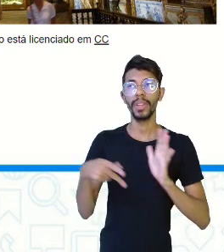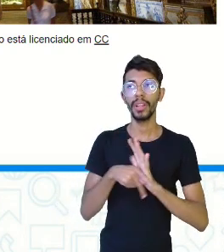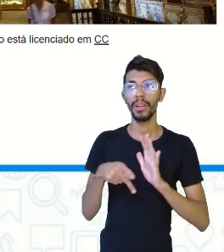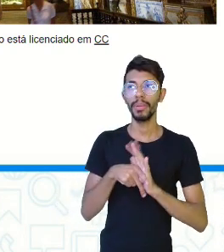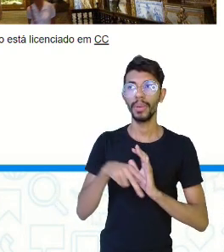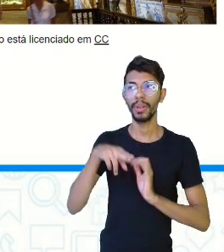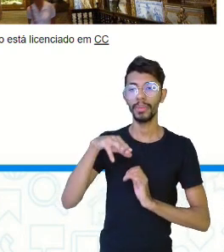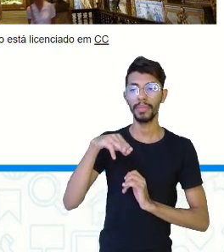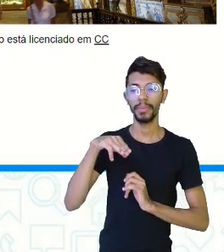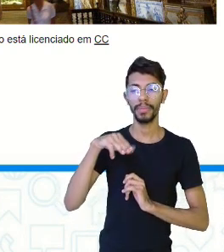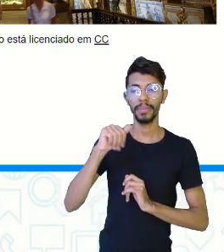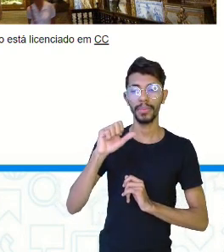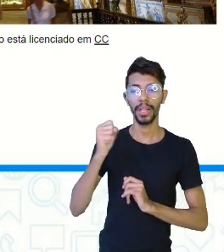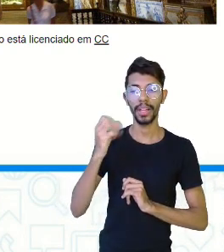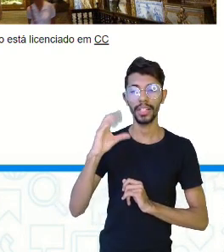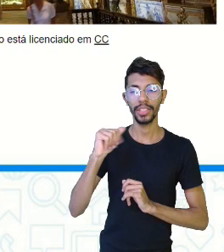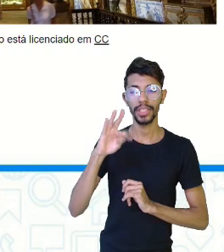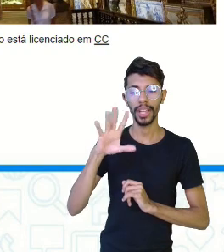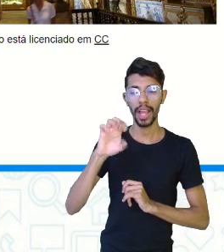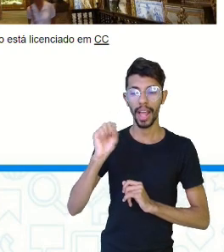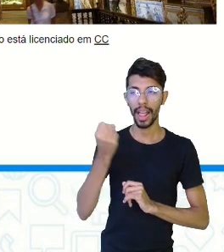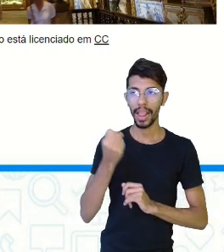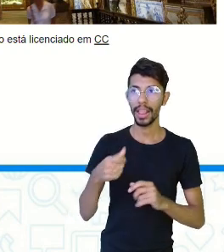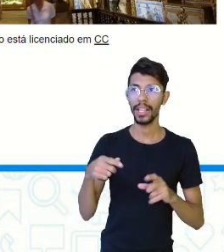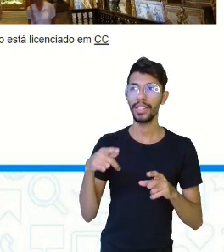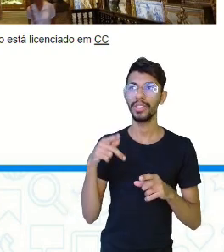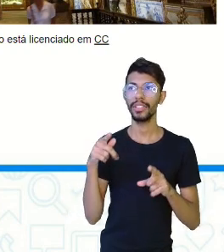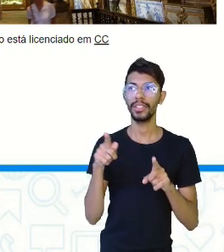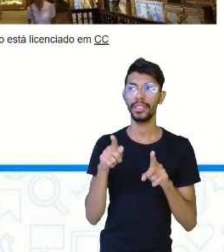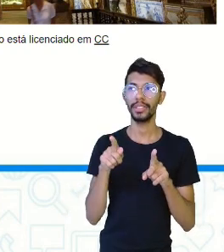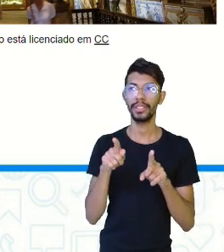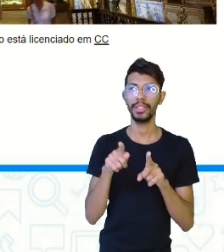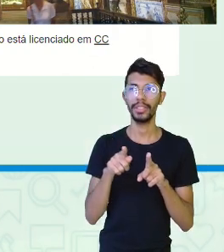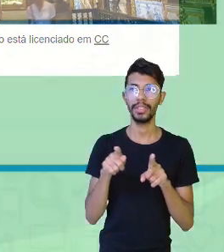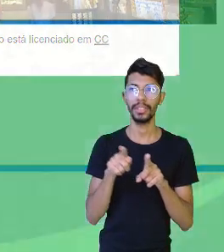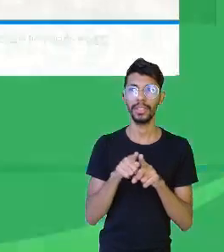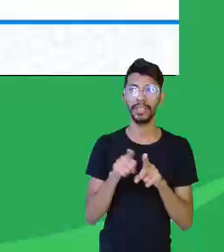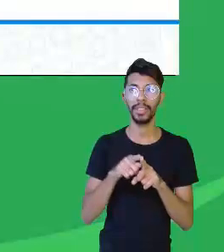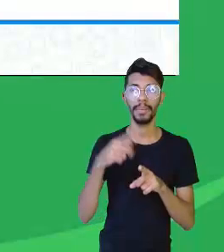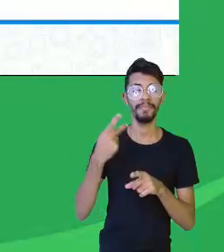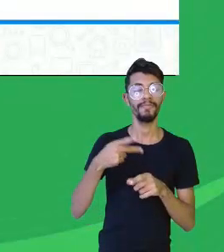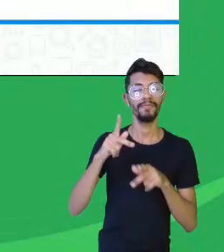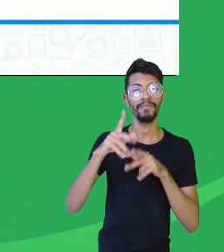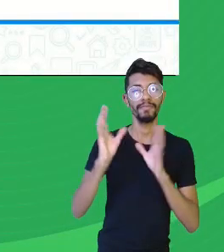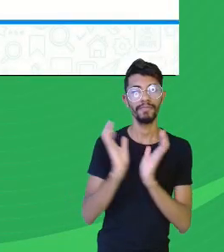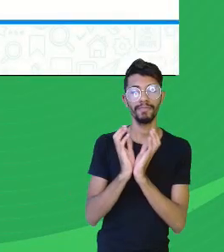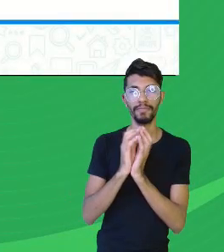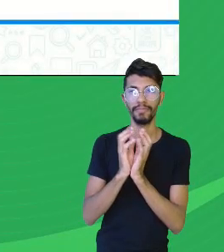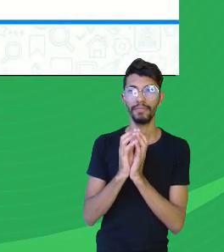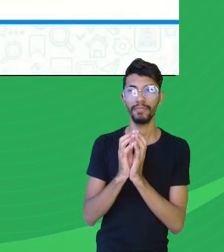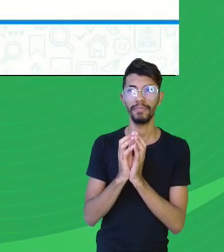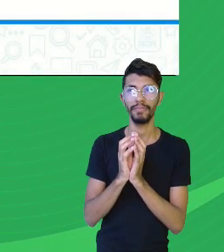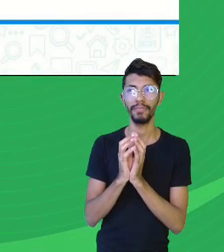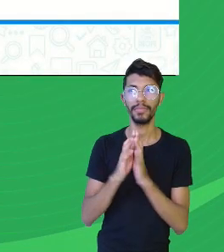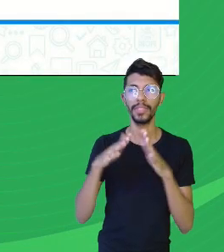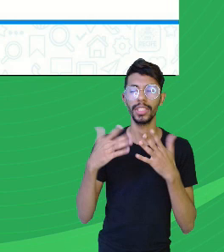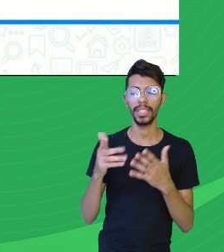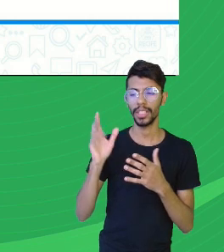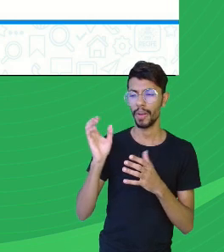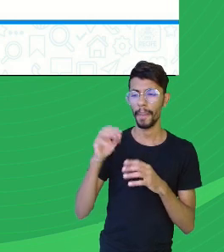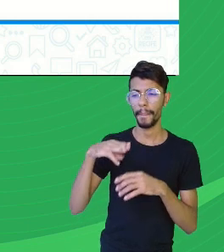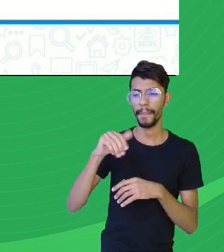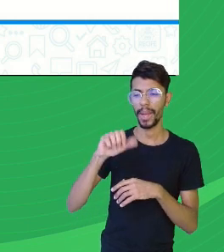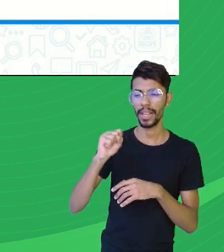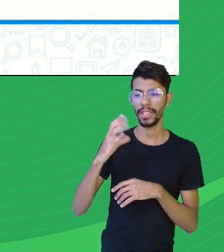lembram, mas em algumas aulas anteriores a gente falou um pouquinho sobre a questão dos mascates. Então os mascates eram ricos